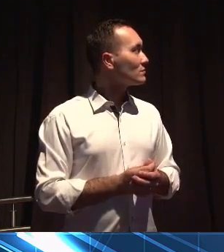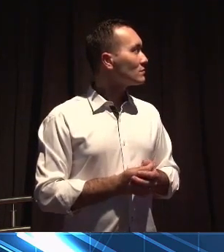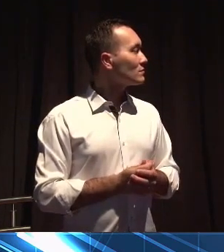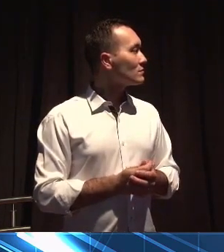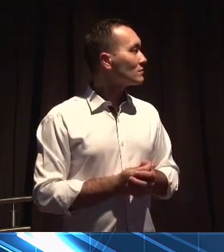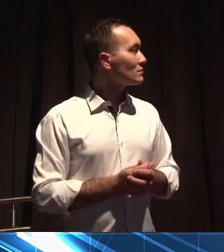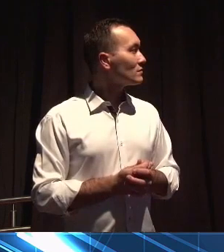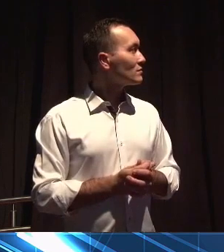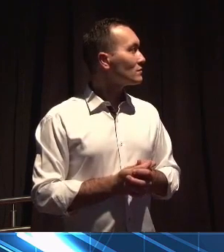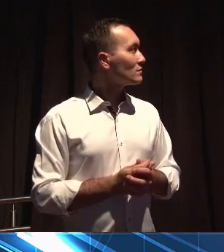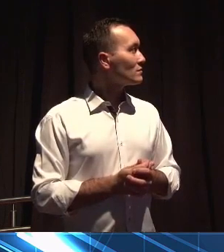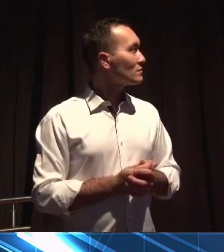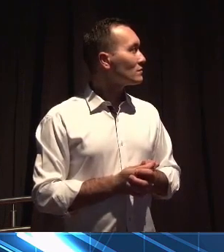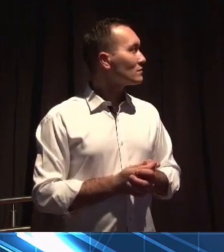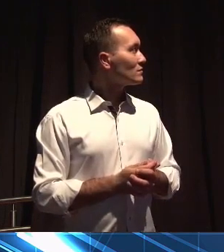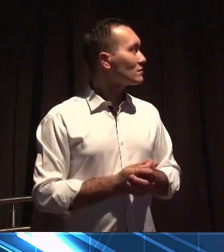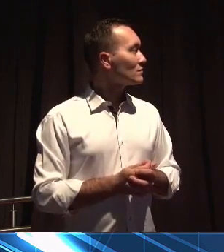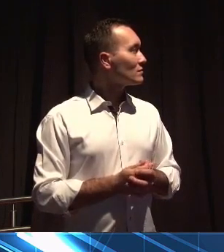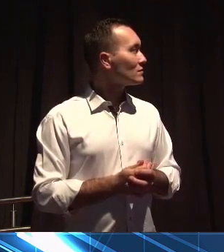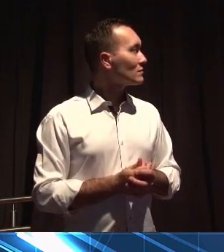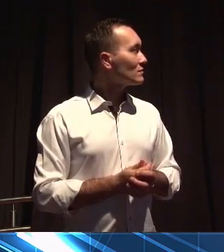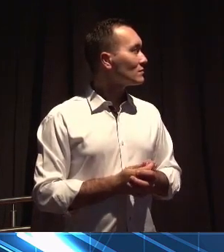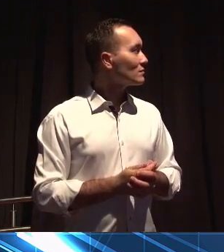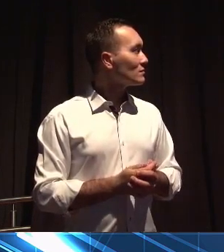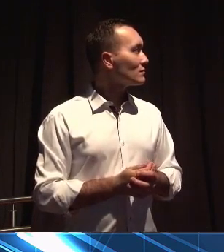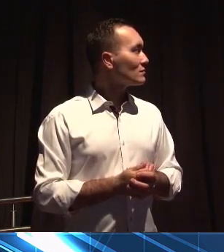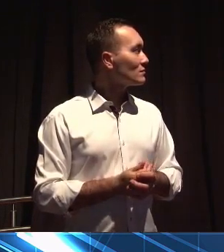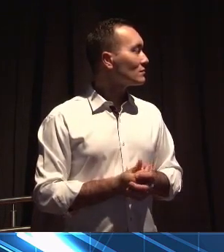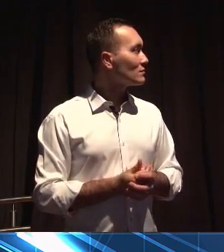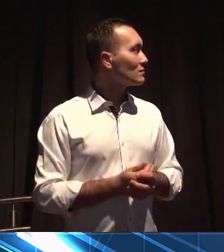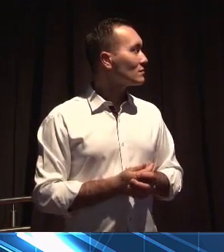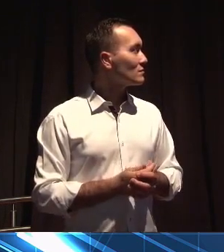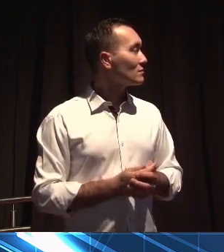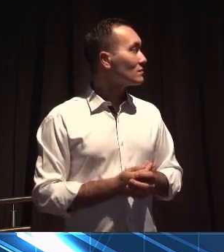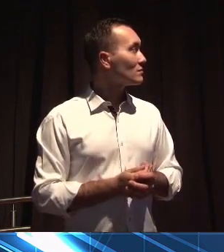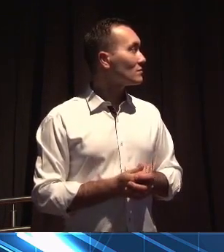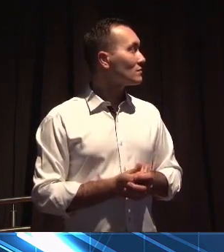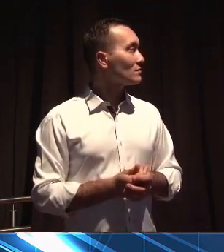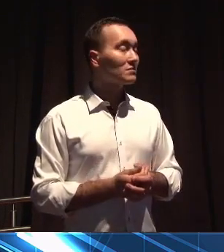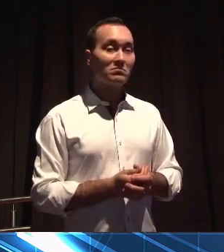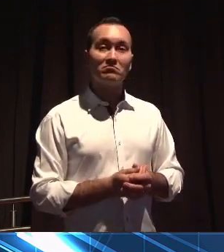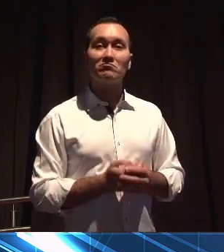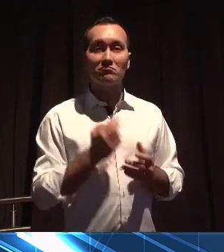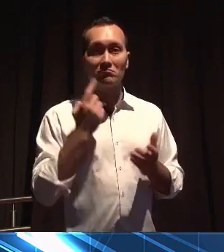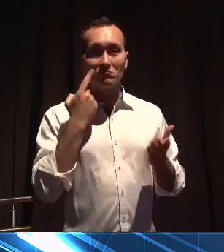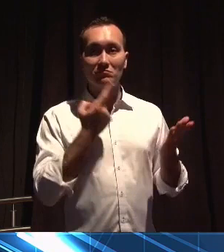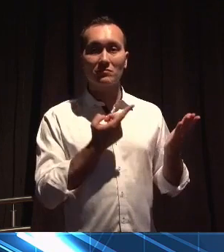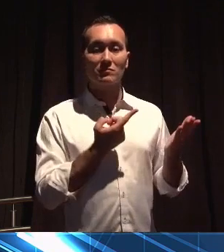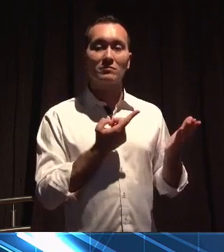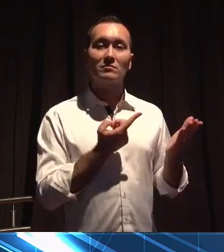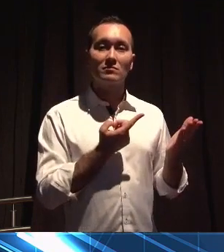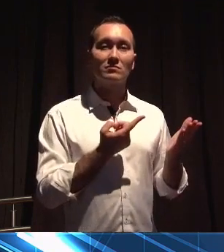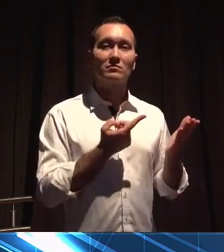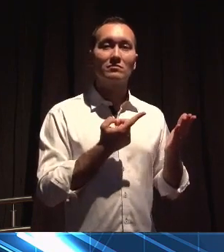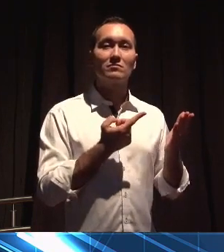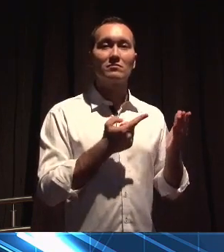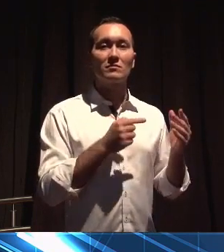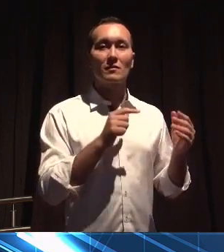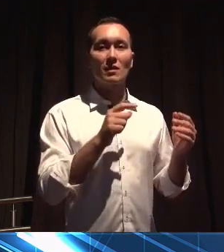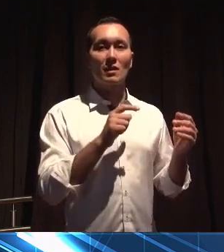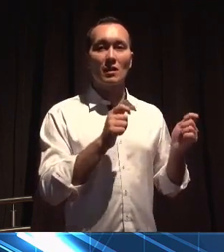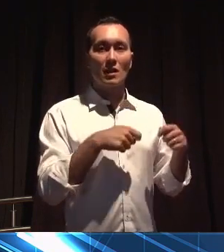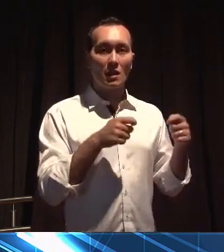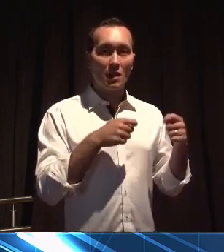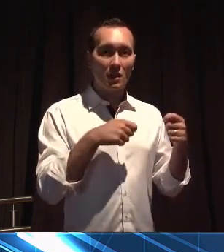geladeirinha e até pen drive também dá para você colocar então o lance é eu quero o código flexível como um sistema de som ou como